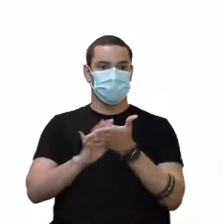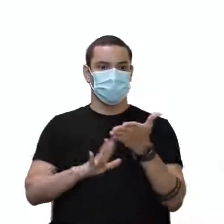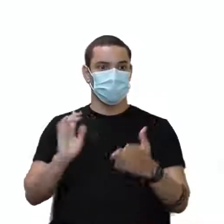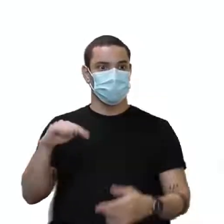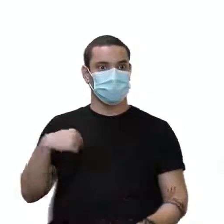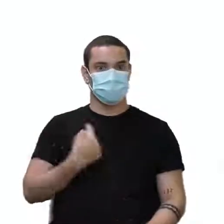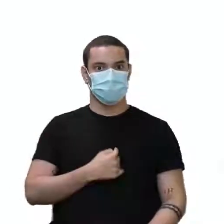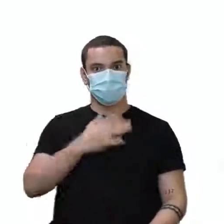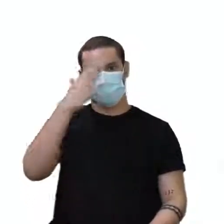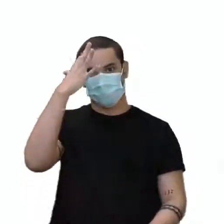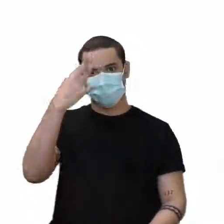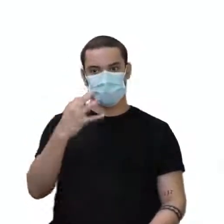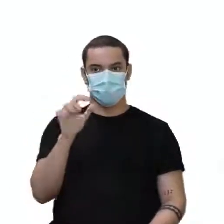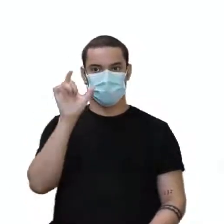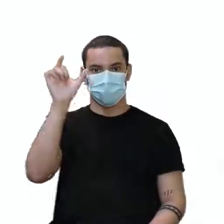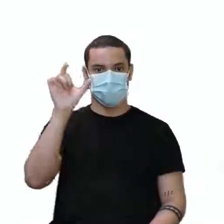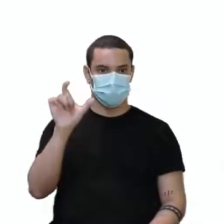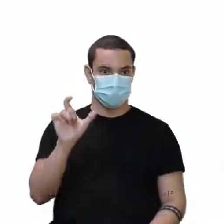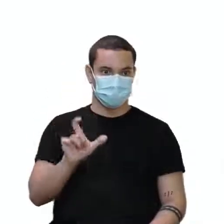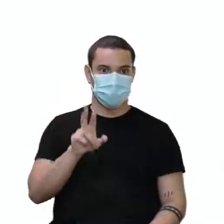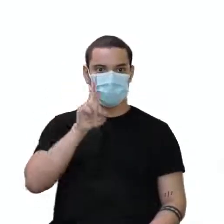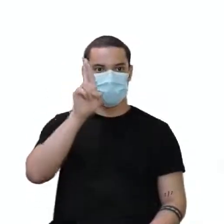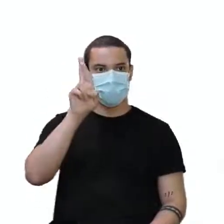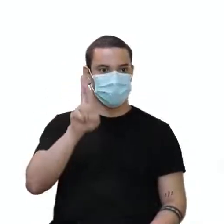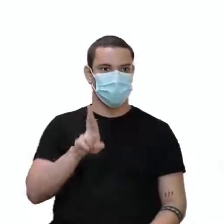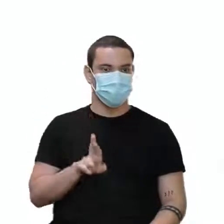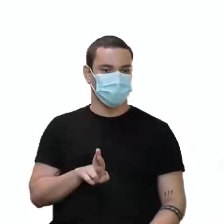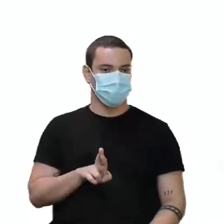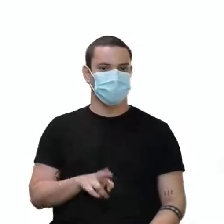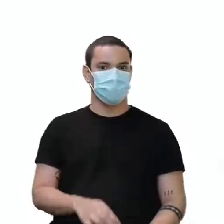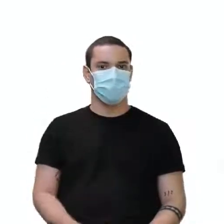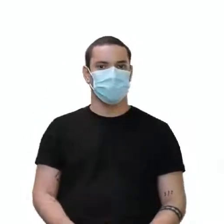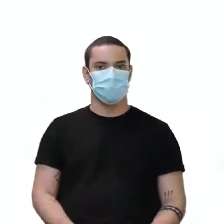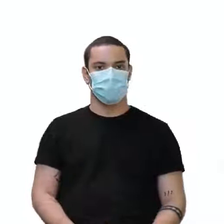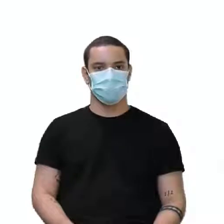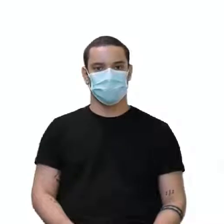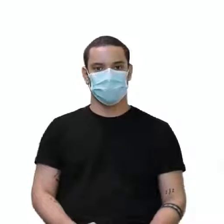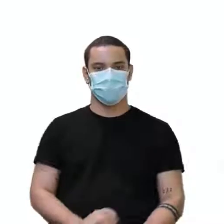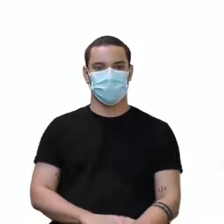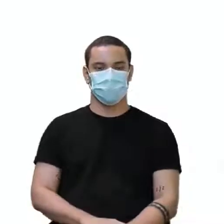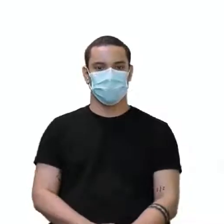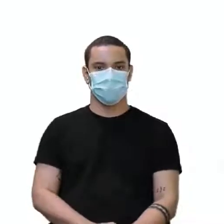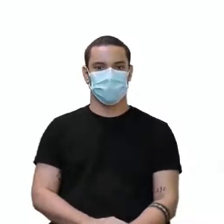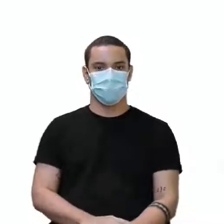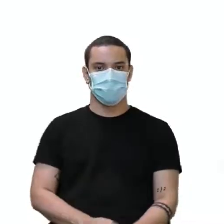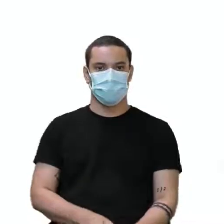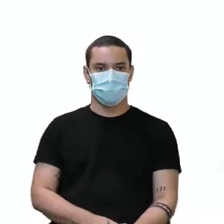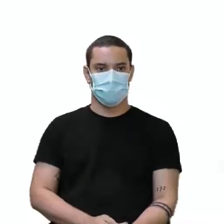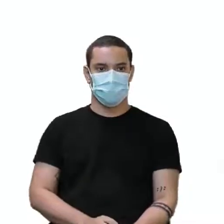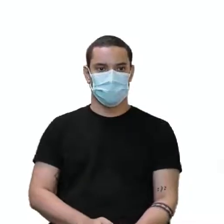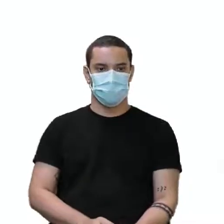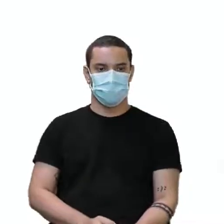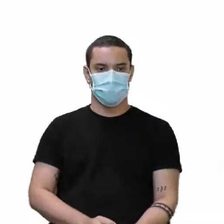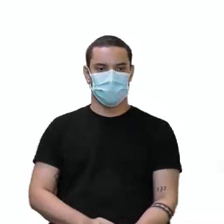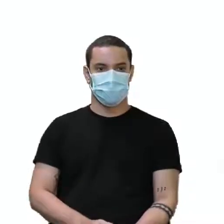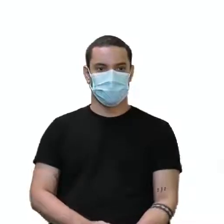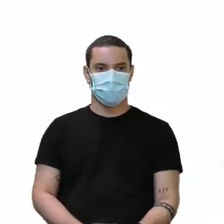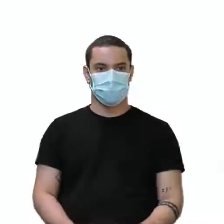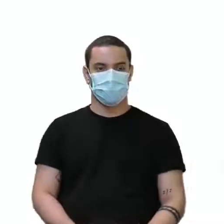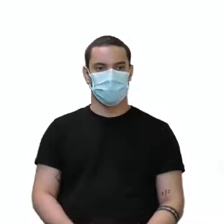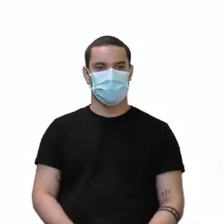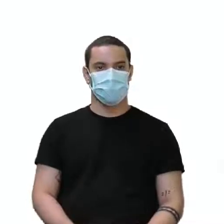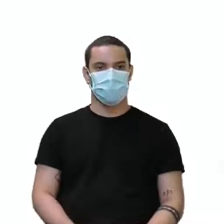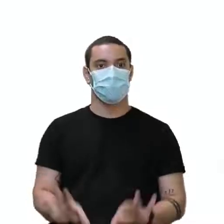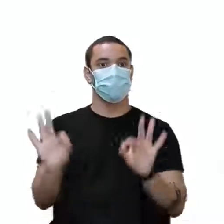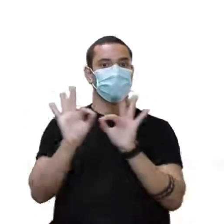gente completar. Nós vamos completar com since ou for, certo? E ali nós temos aí, ó, complete